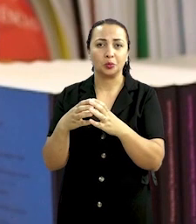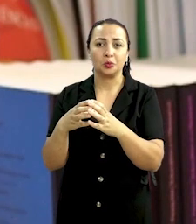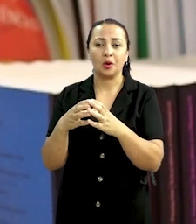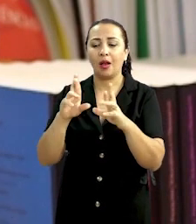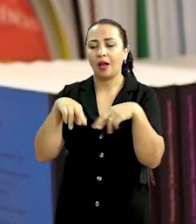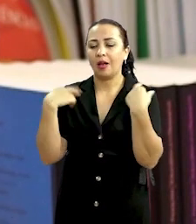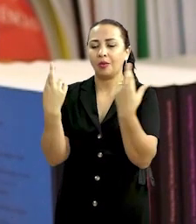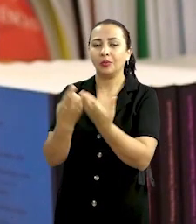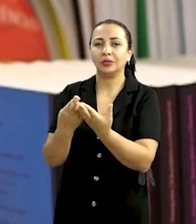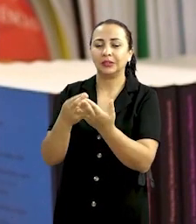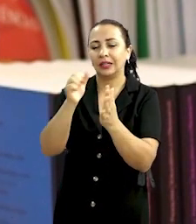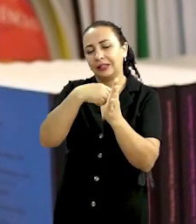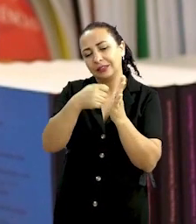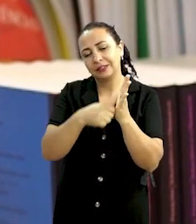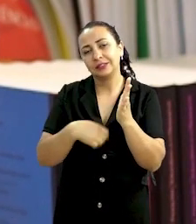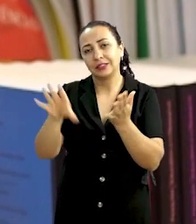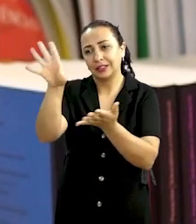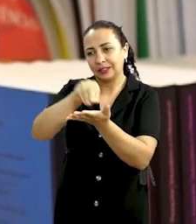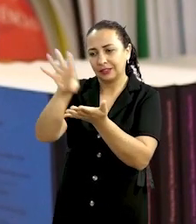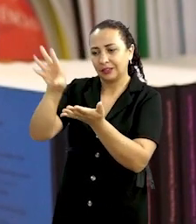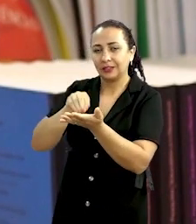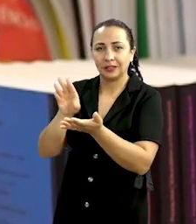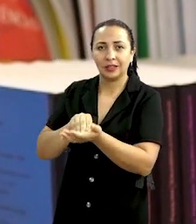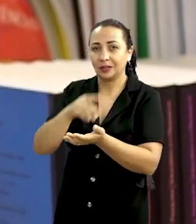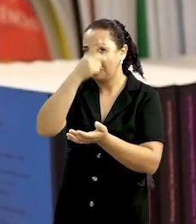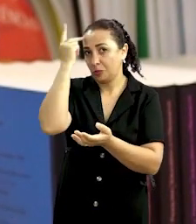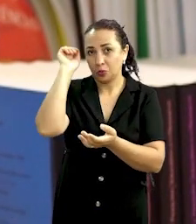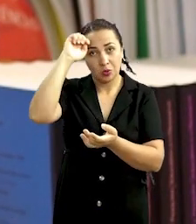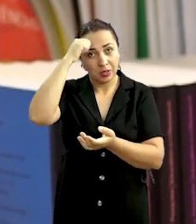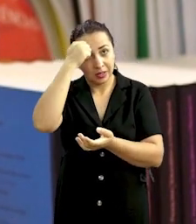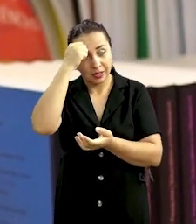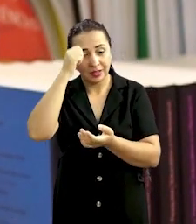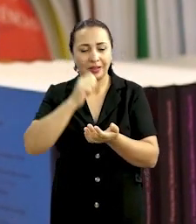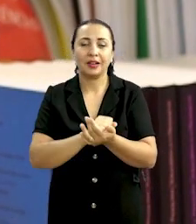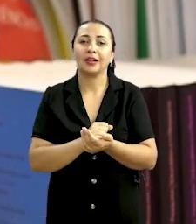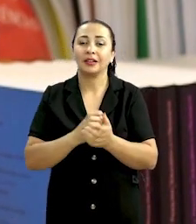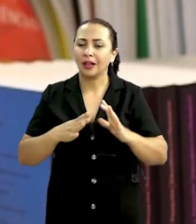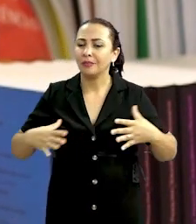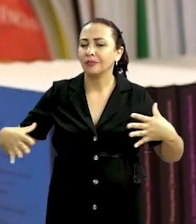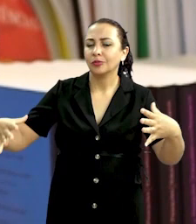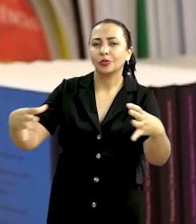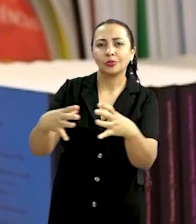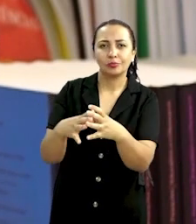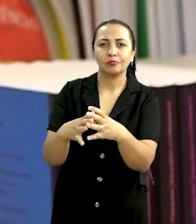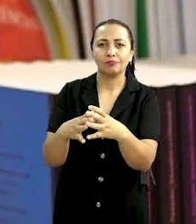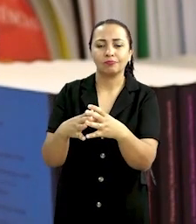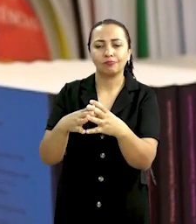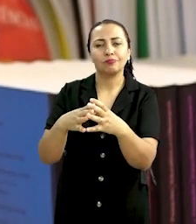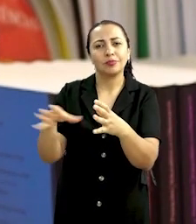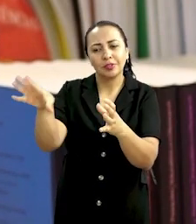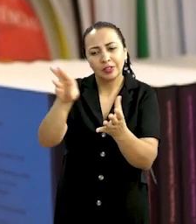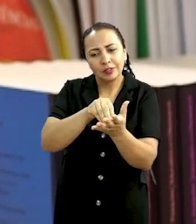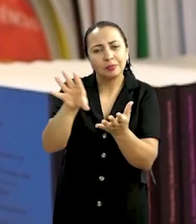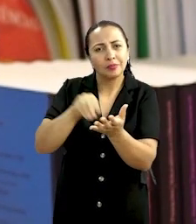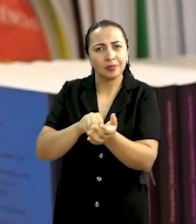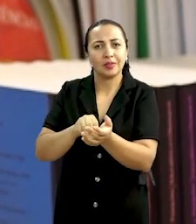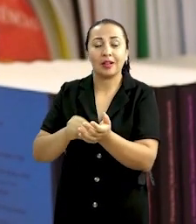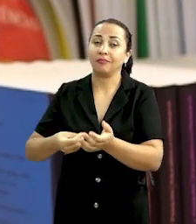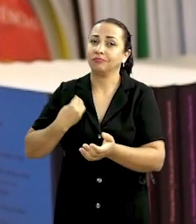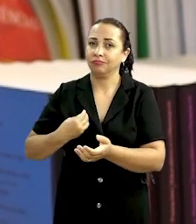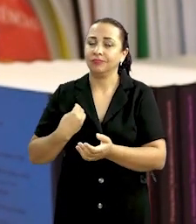reunia escritas de autorias negras, nessa dimensão de marcar essa